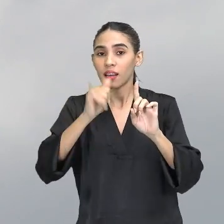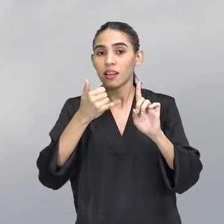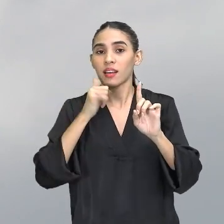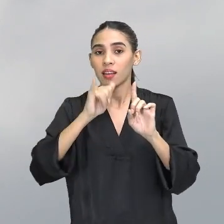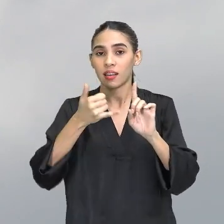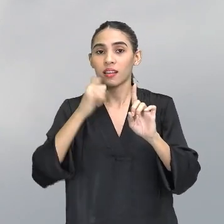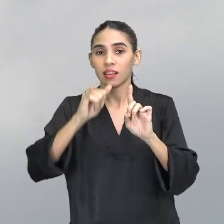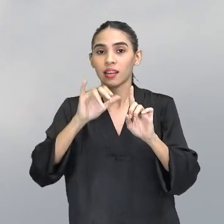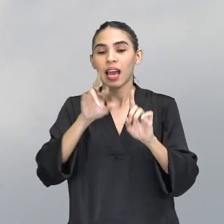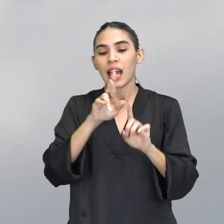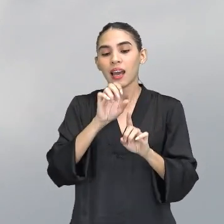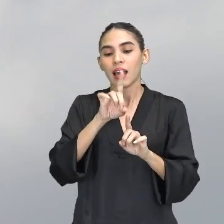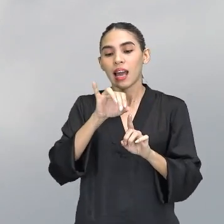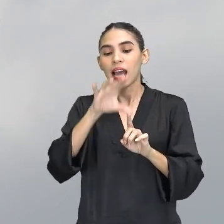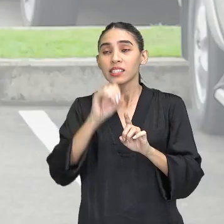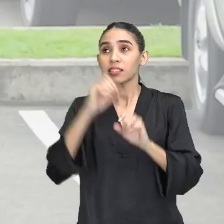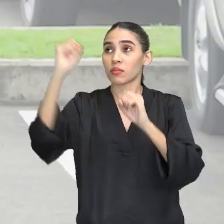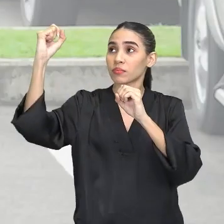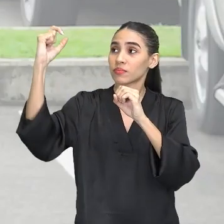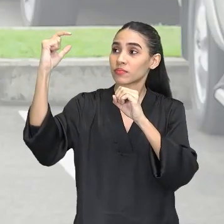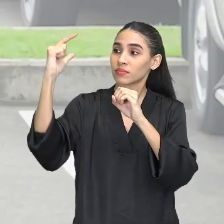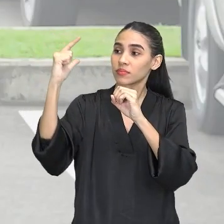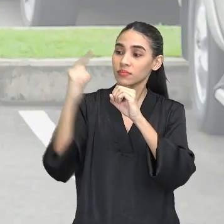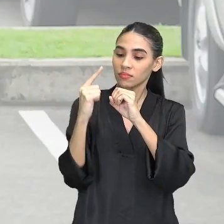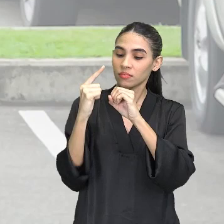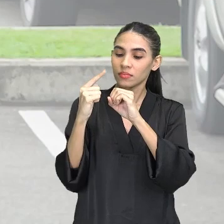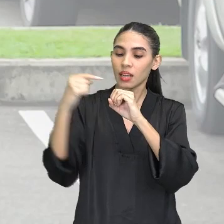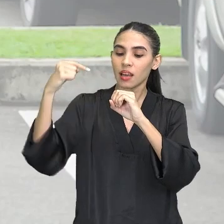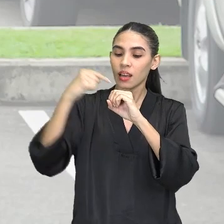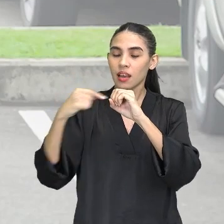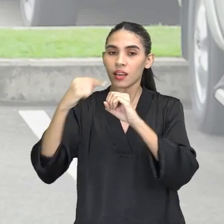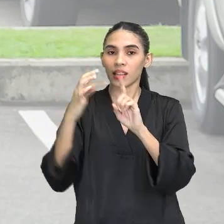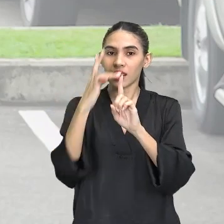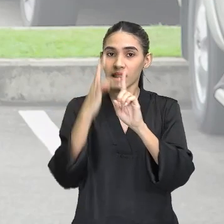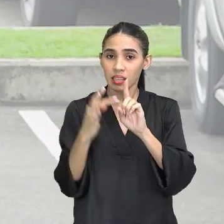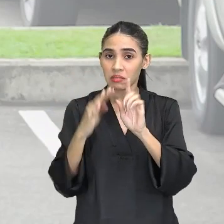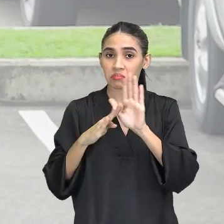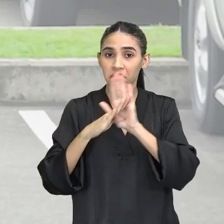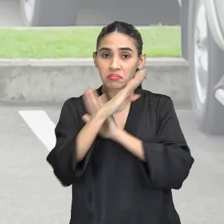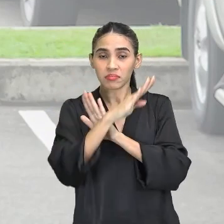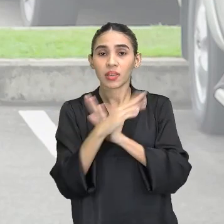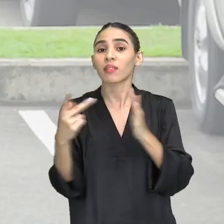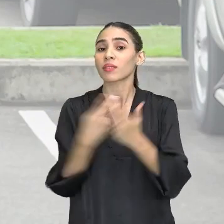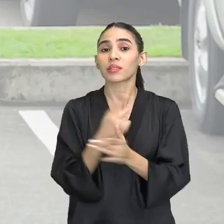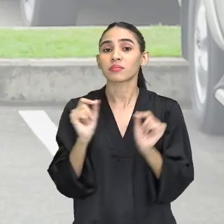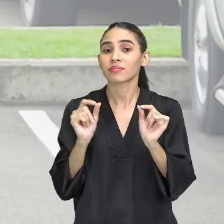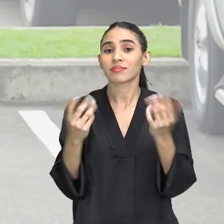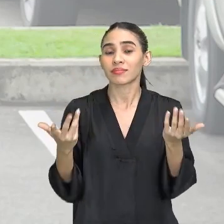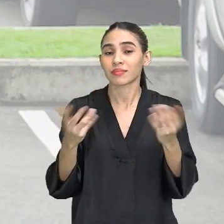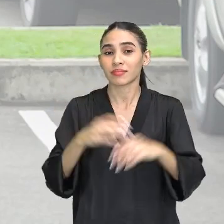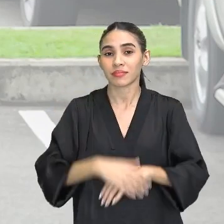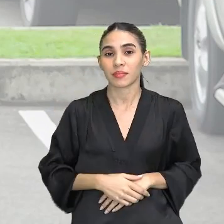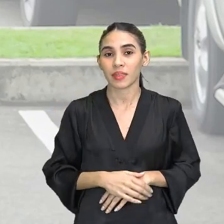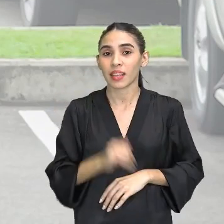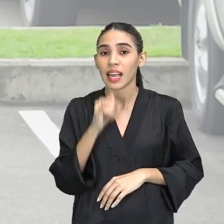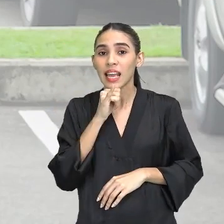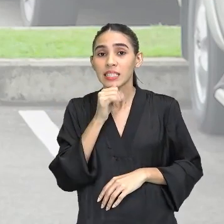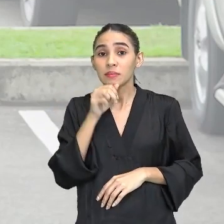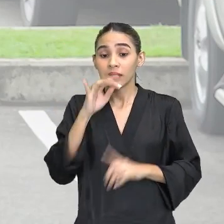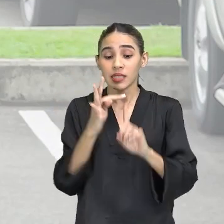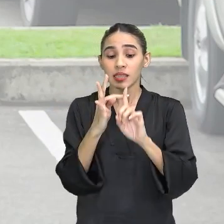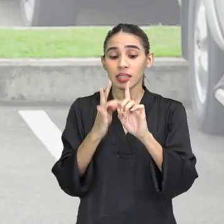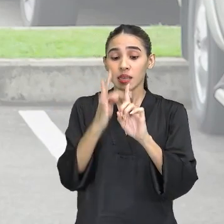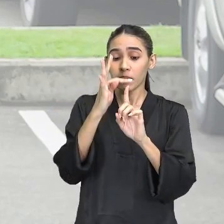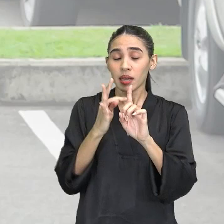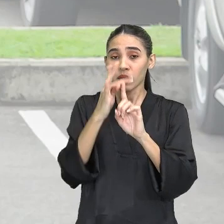caso, a radiação, é o Sol. E o Sol ele tem uma temperatura bem alta. Aí o que acontece? Quando o corpo tem uma temperatura muito